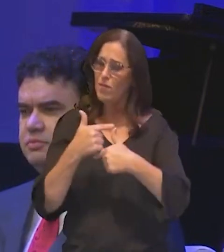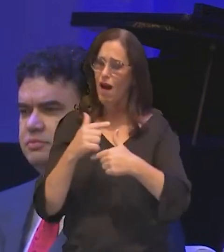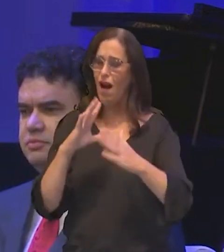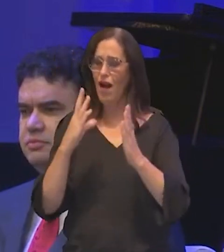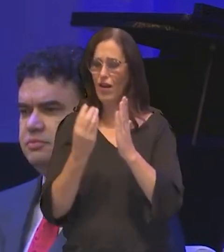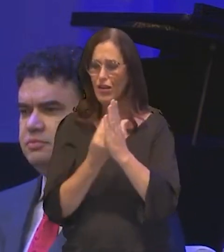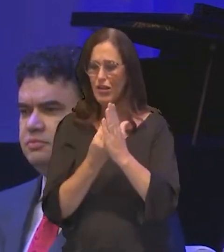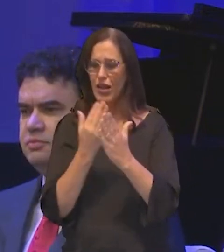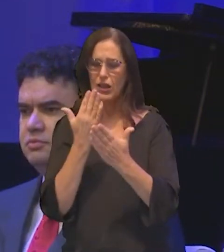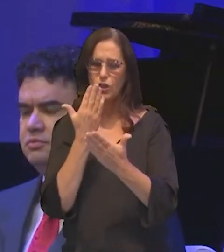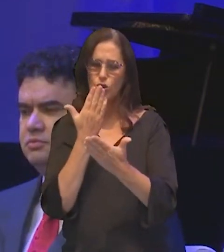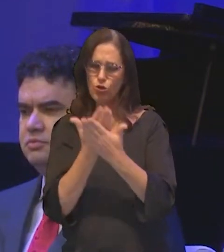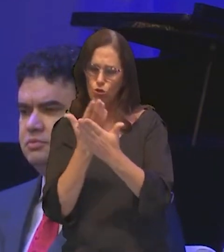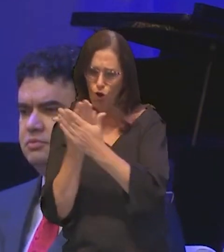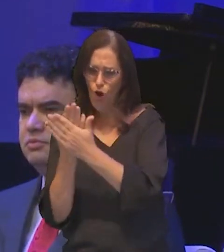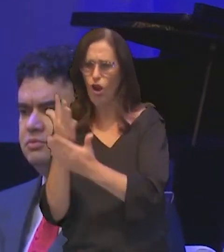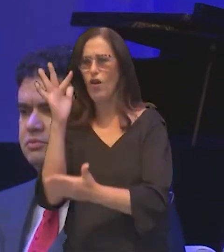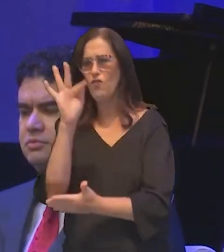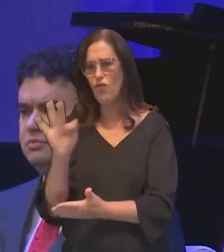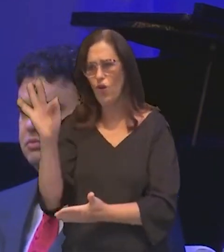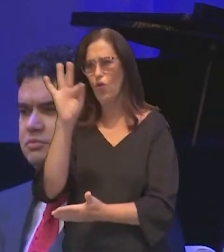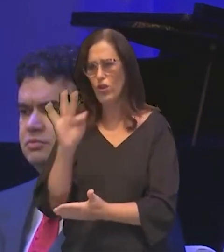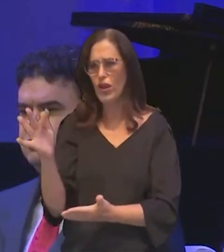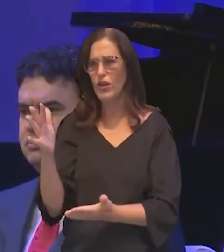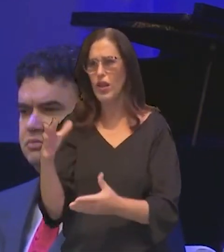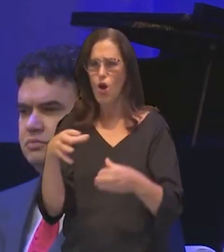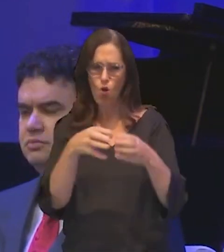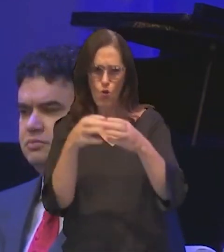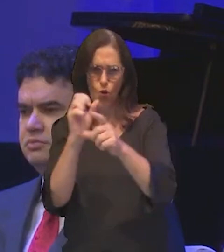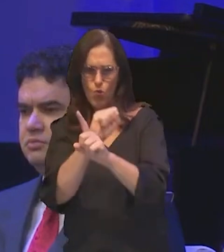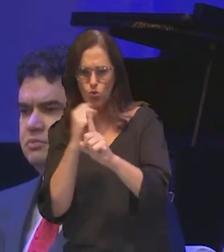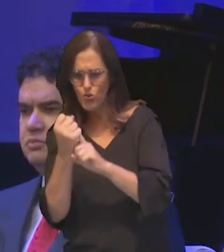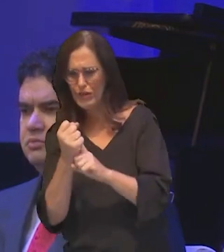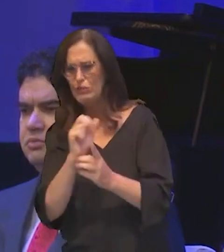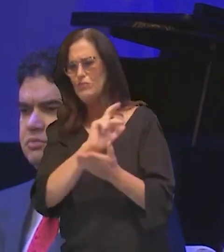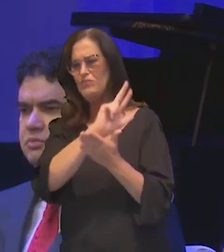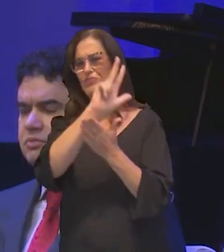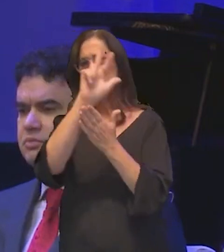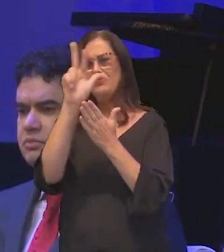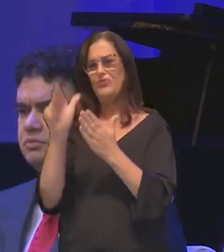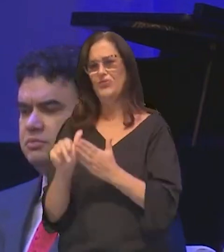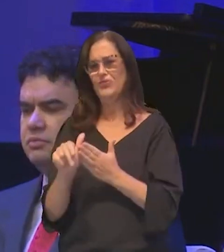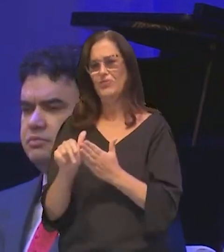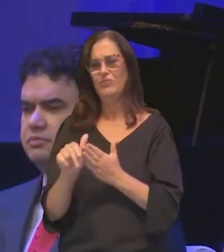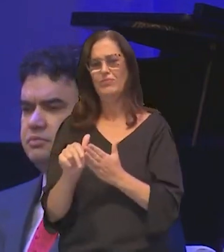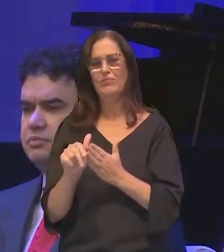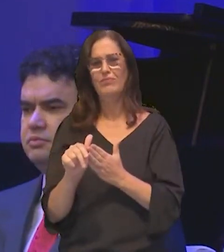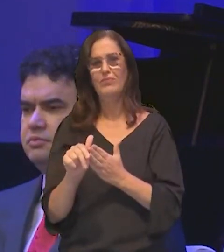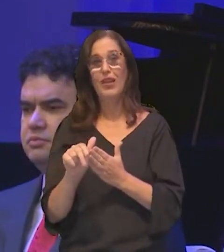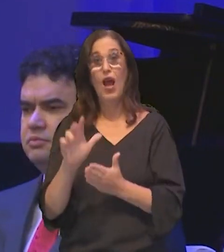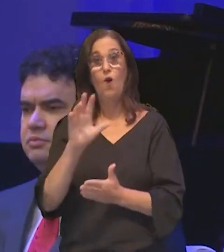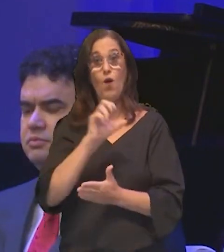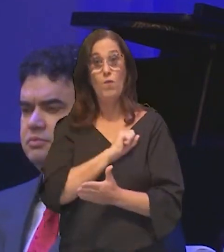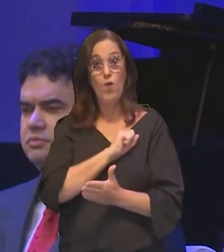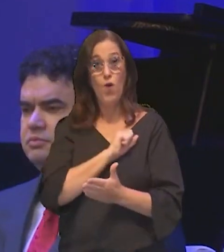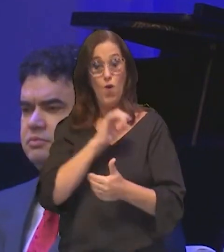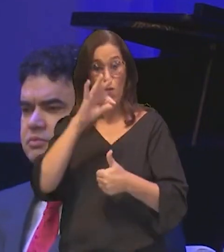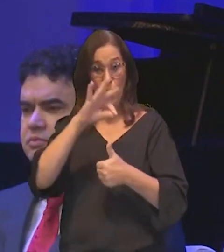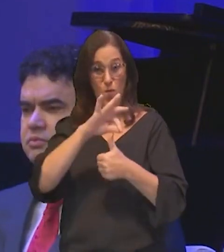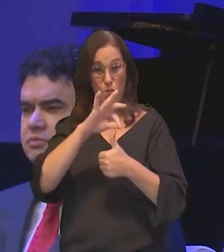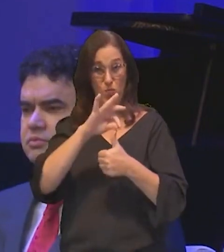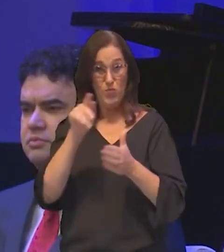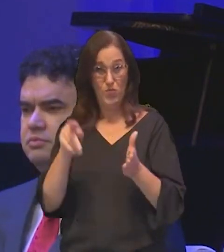escola, nas faculdades, nos grupos sociais mais diversos que temos, o amor que Cristo produziu por